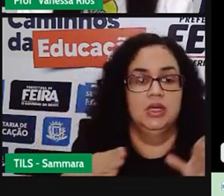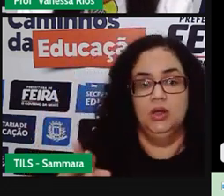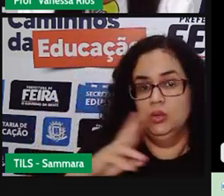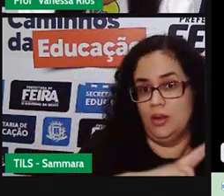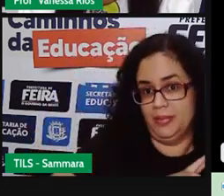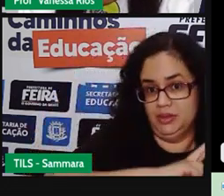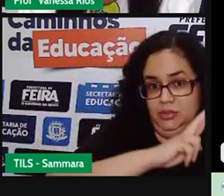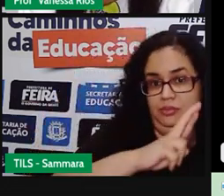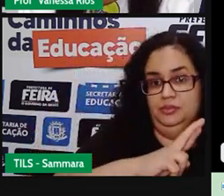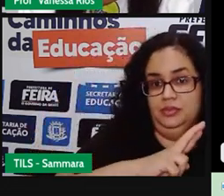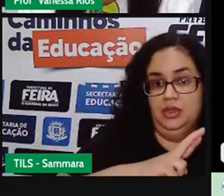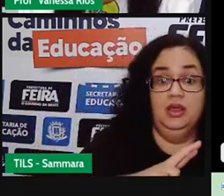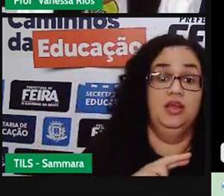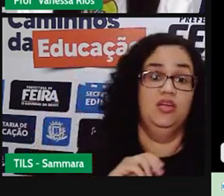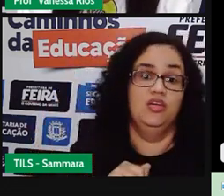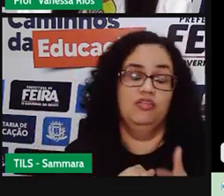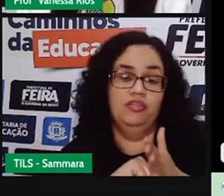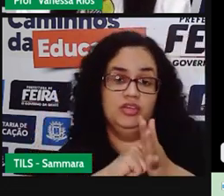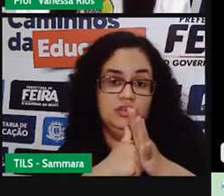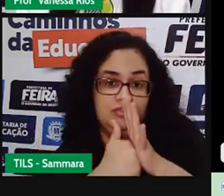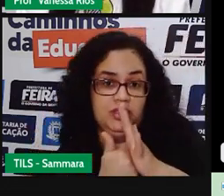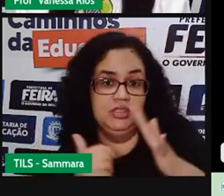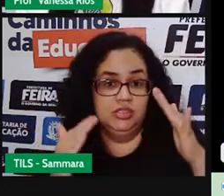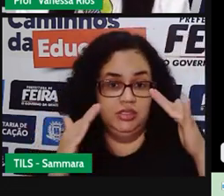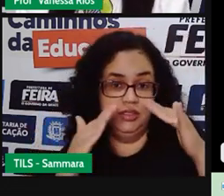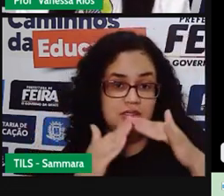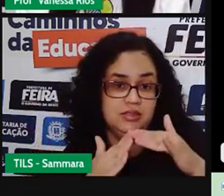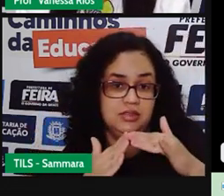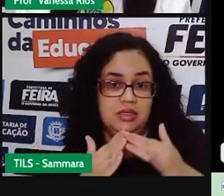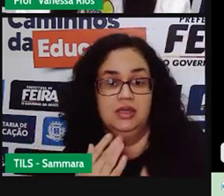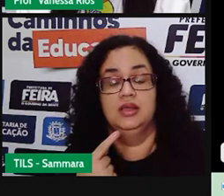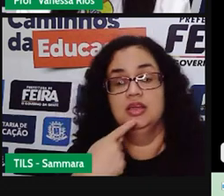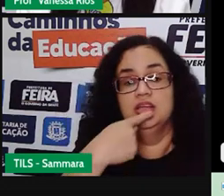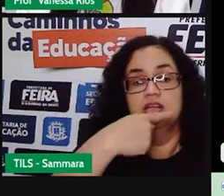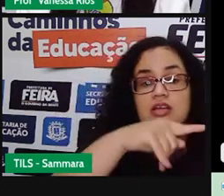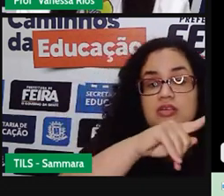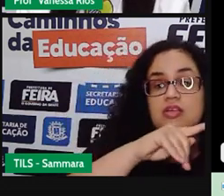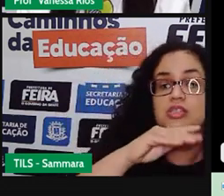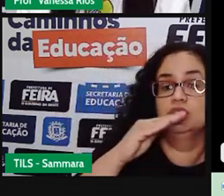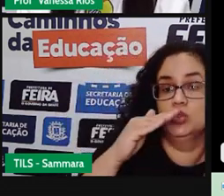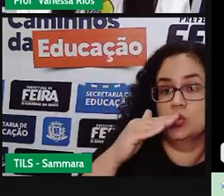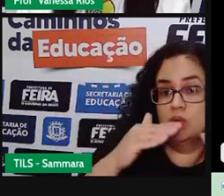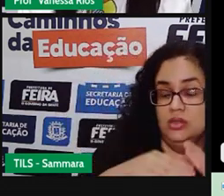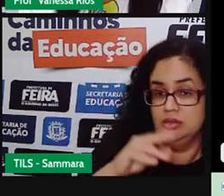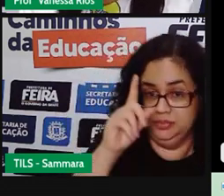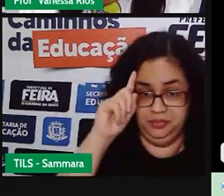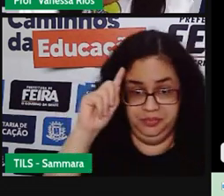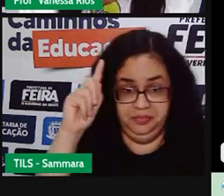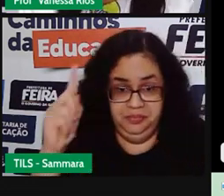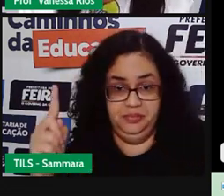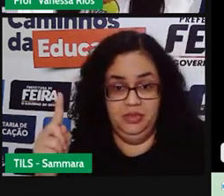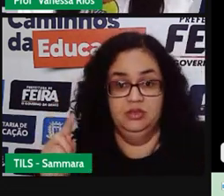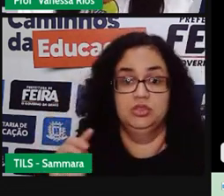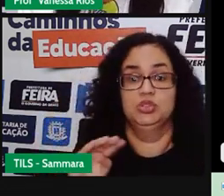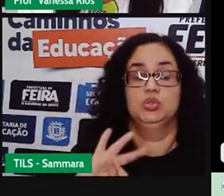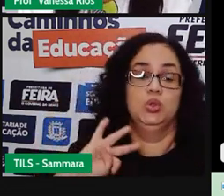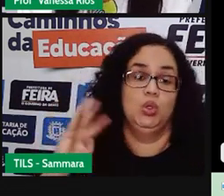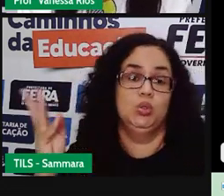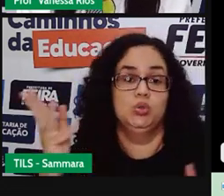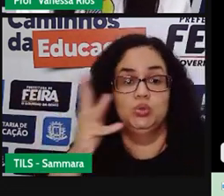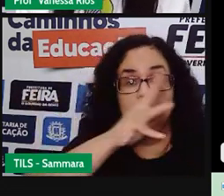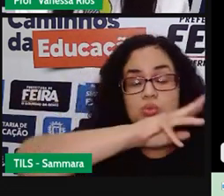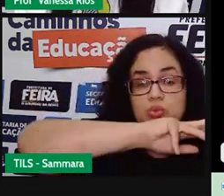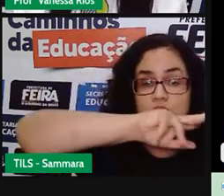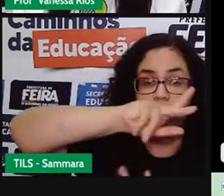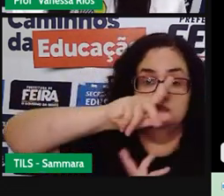fecho a frente do quartel. Eu fecho tudo no mundo, só vivo aberta no céu. Então, a